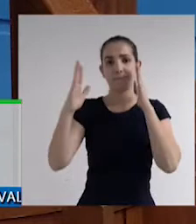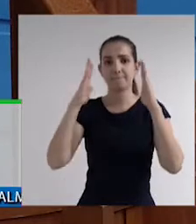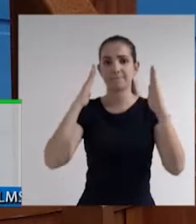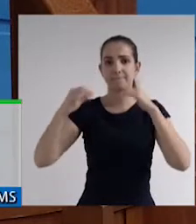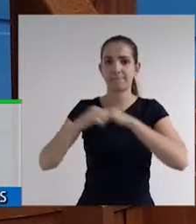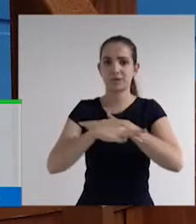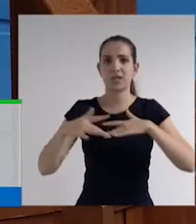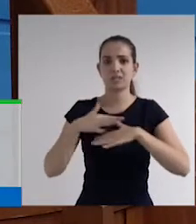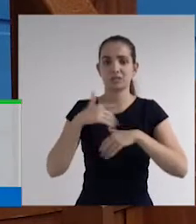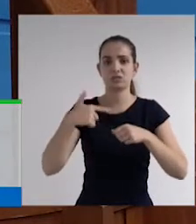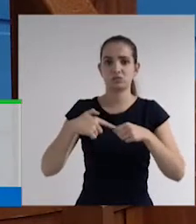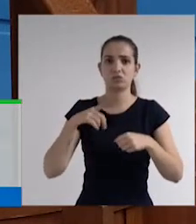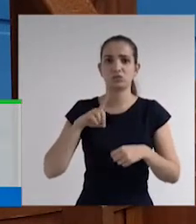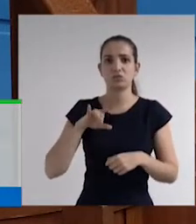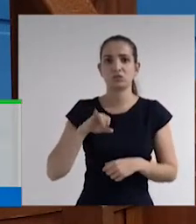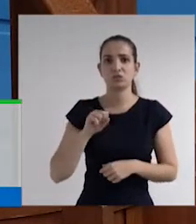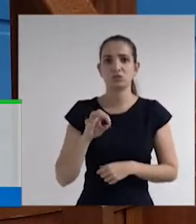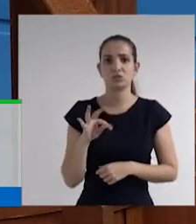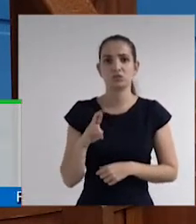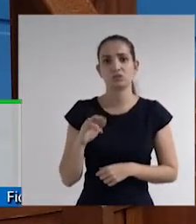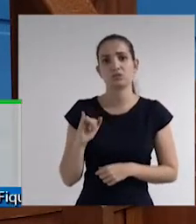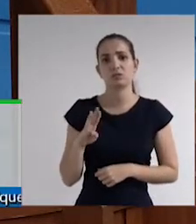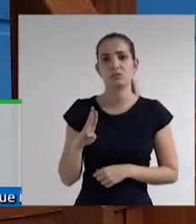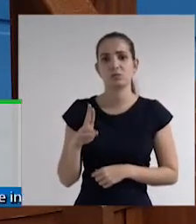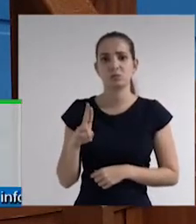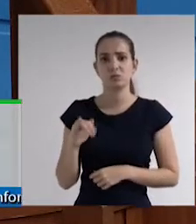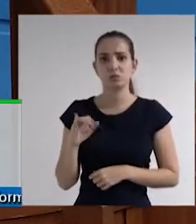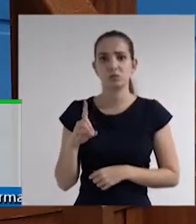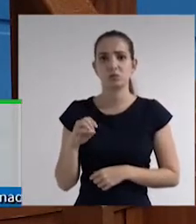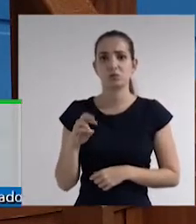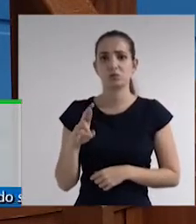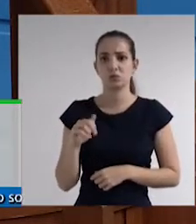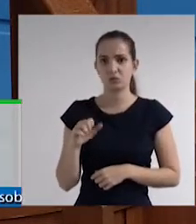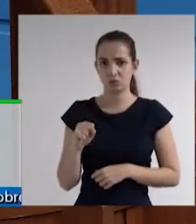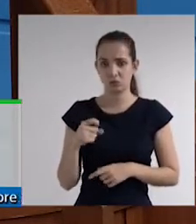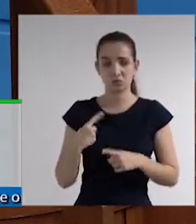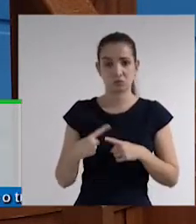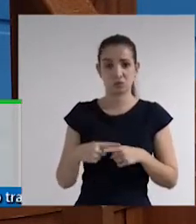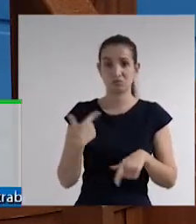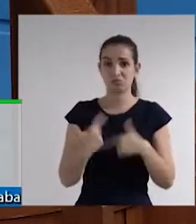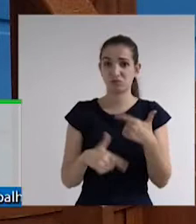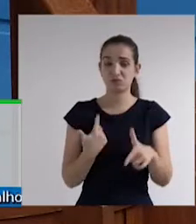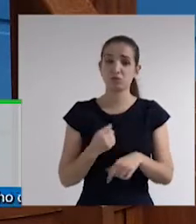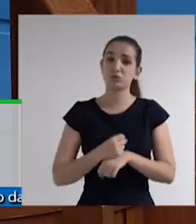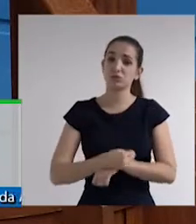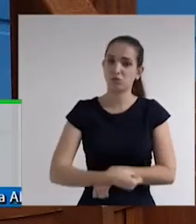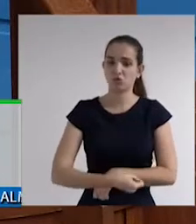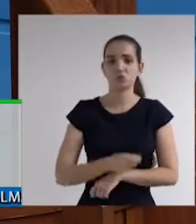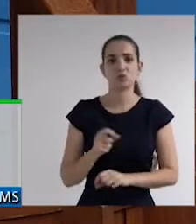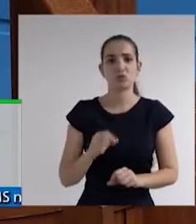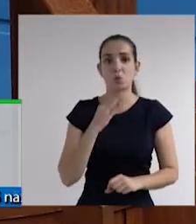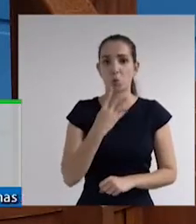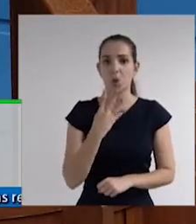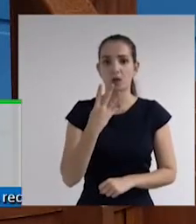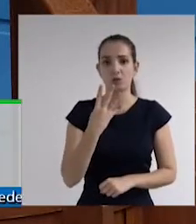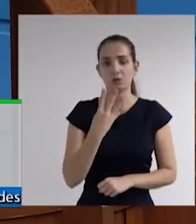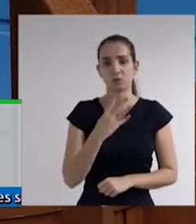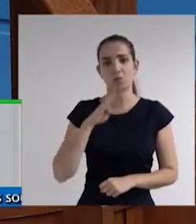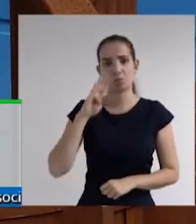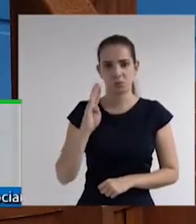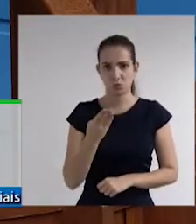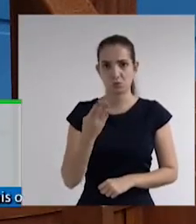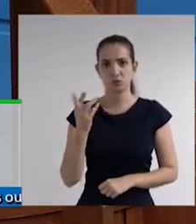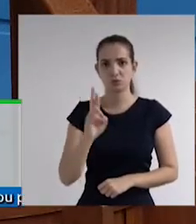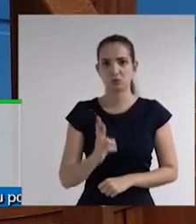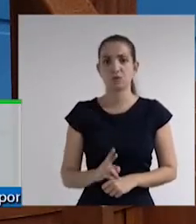esse efetivo esforço concentrado de 4 bilhões de reais que está sendo feito